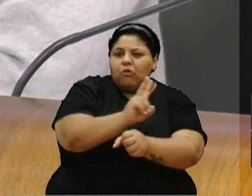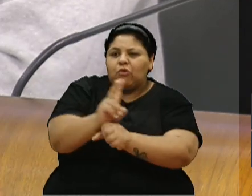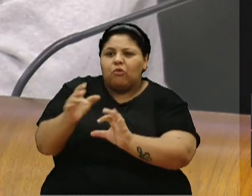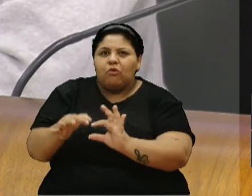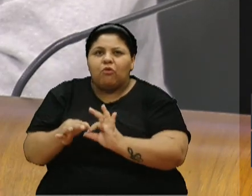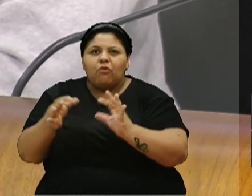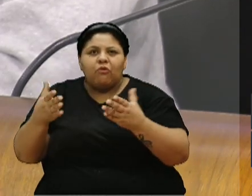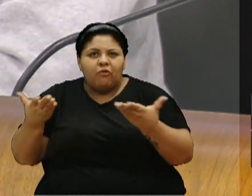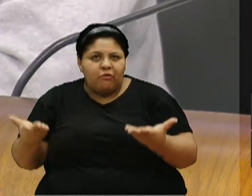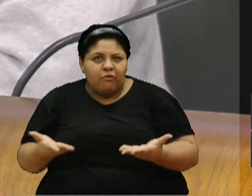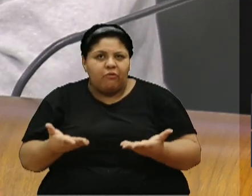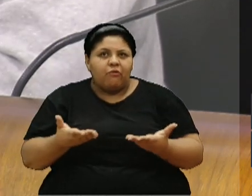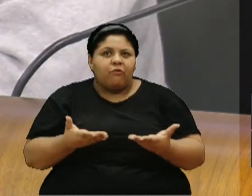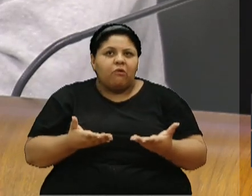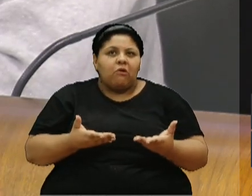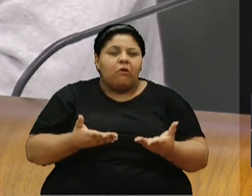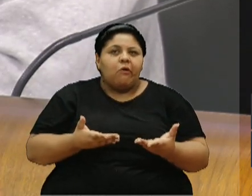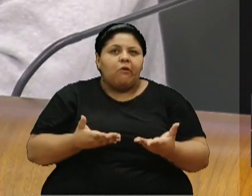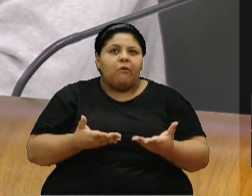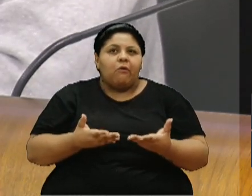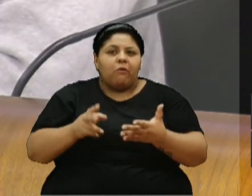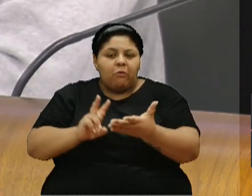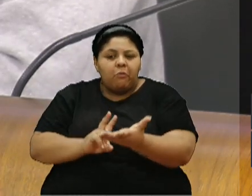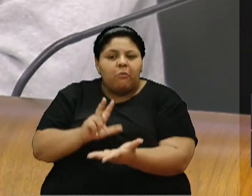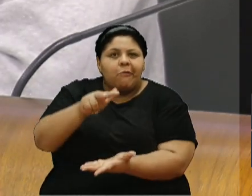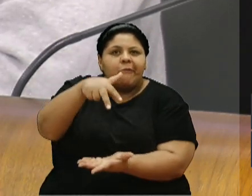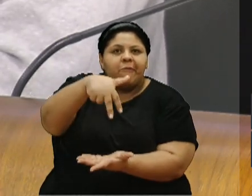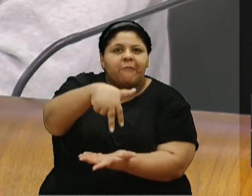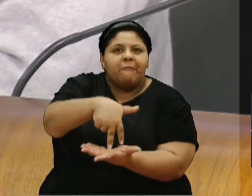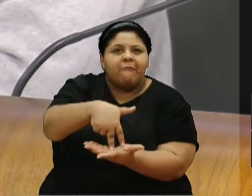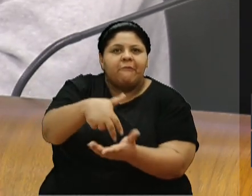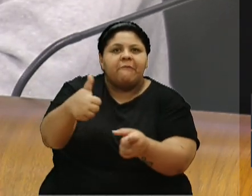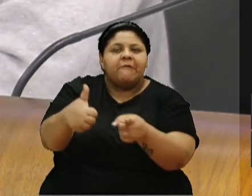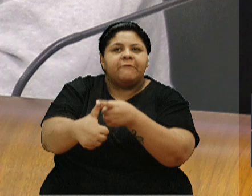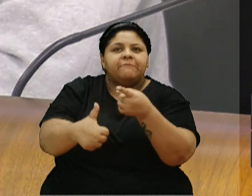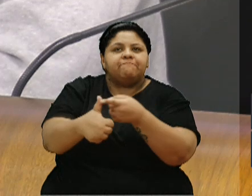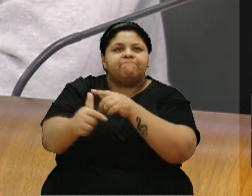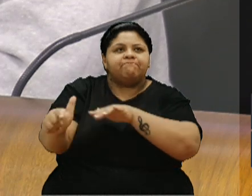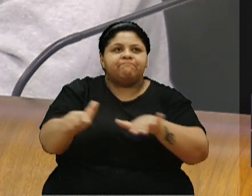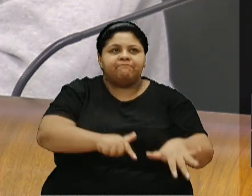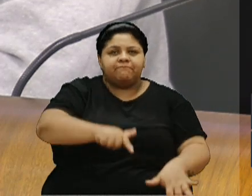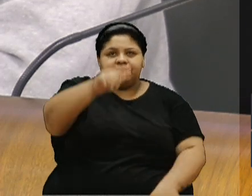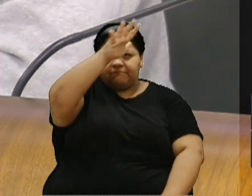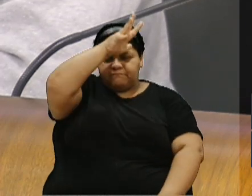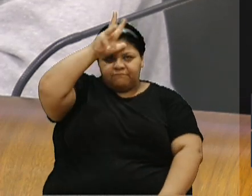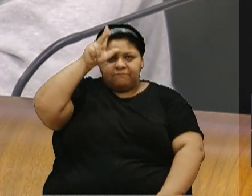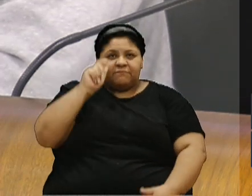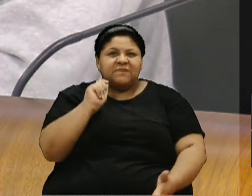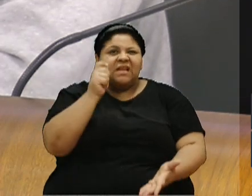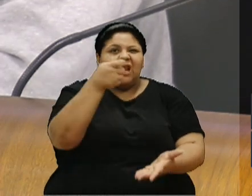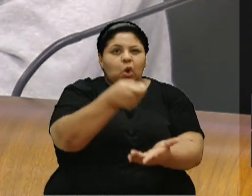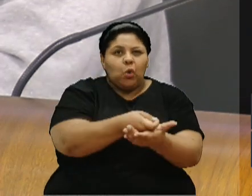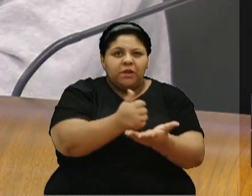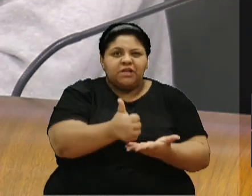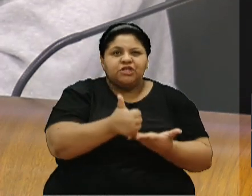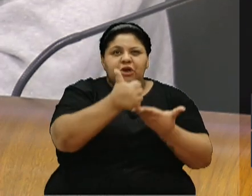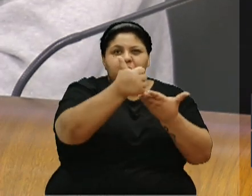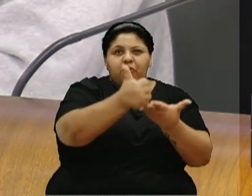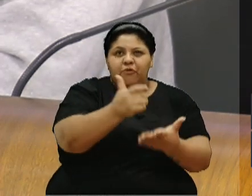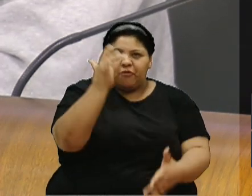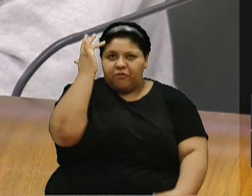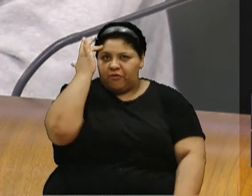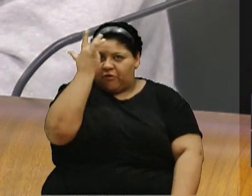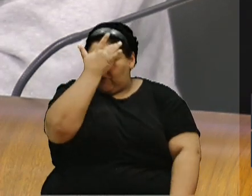né, e protagoniza, então, né, essa primeira Semana Municipal da Luta Antimanicomial. Eu vou ficar